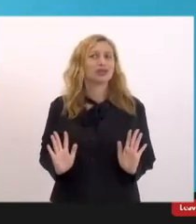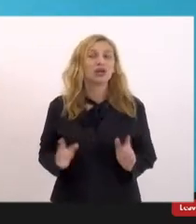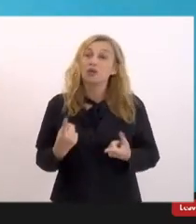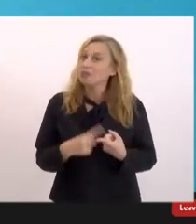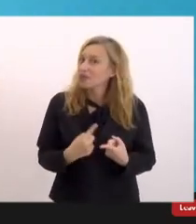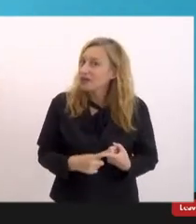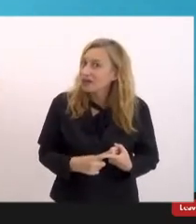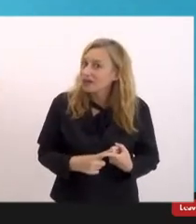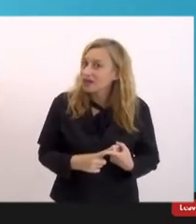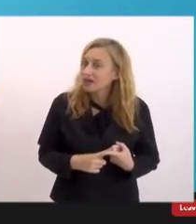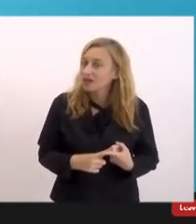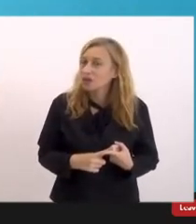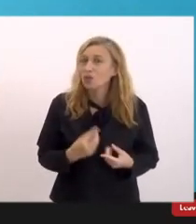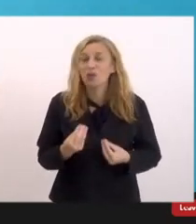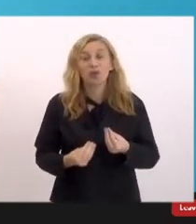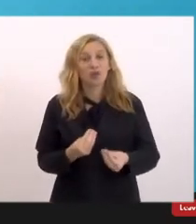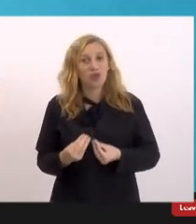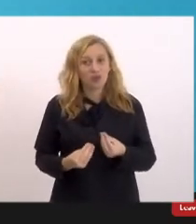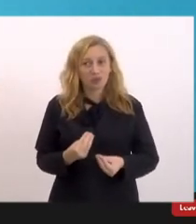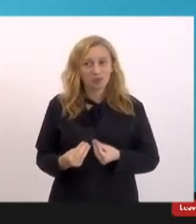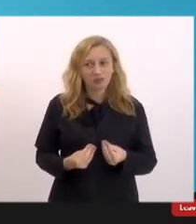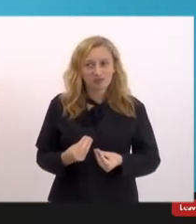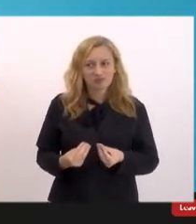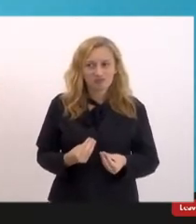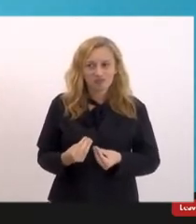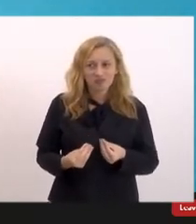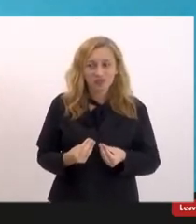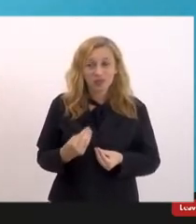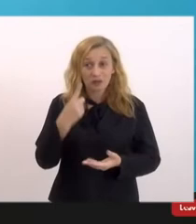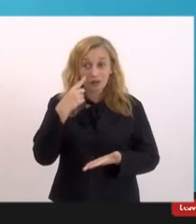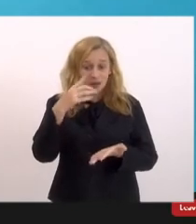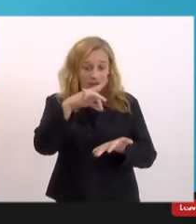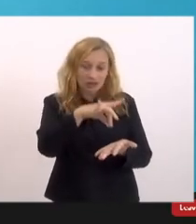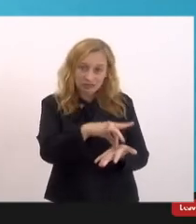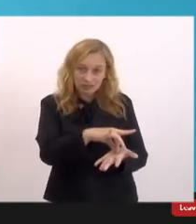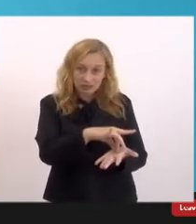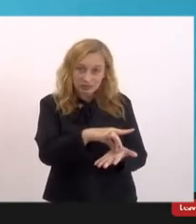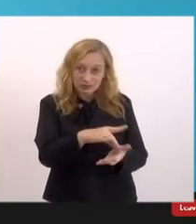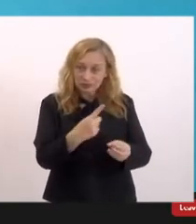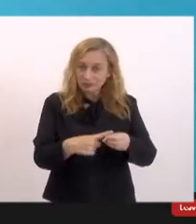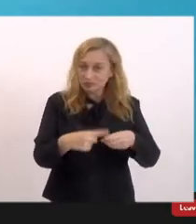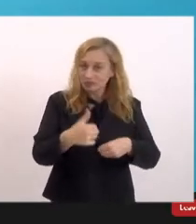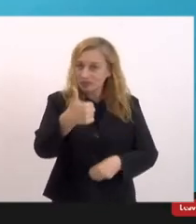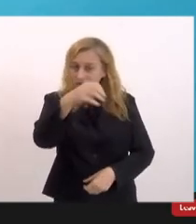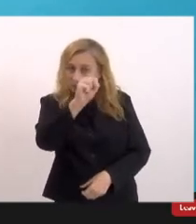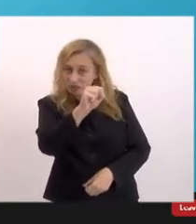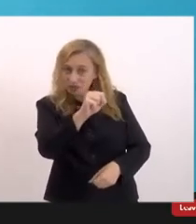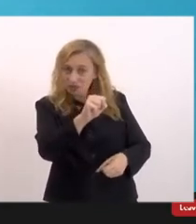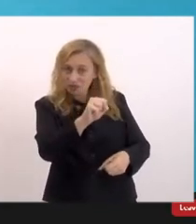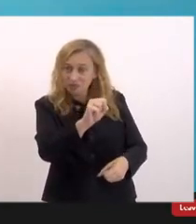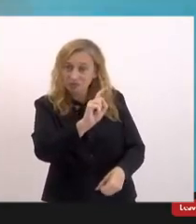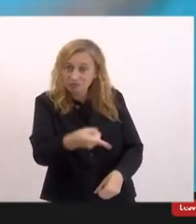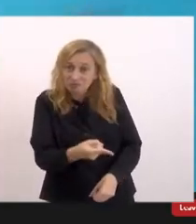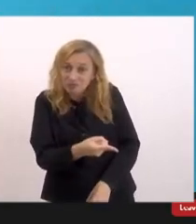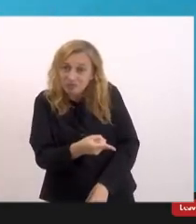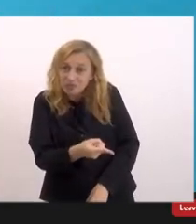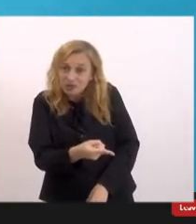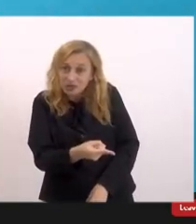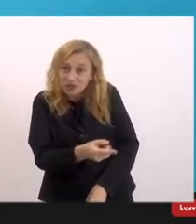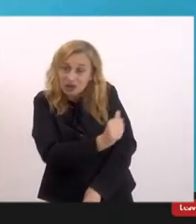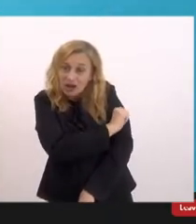Porque, assim, como que você vai pular de uma realidade que o município tem 18 mil para o Estado, que